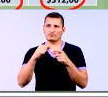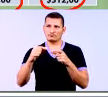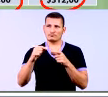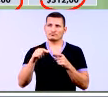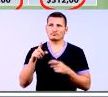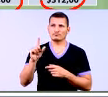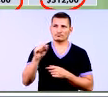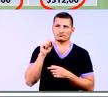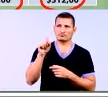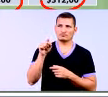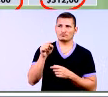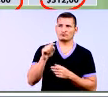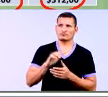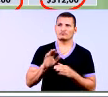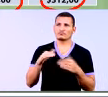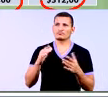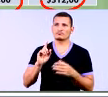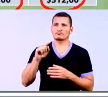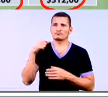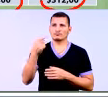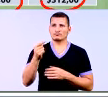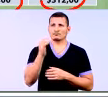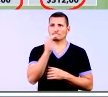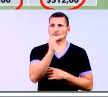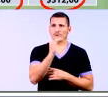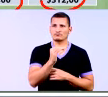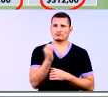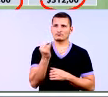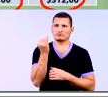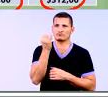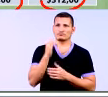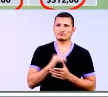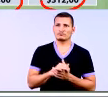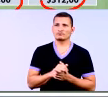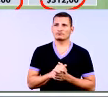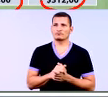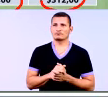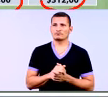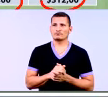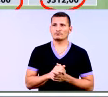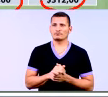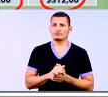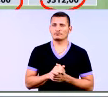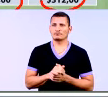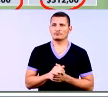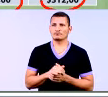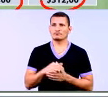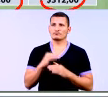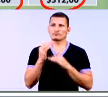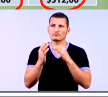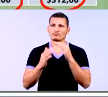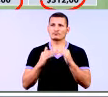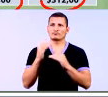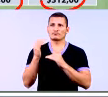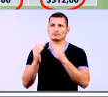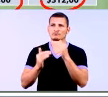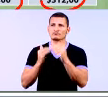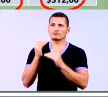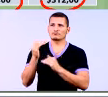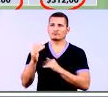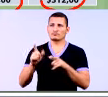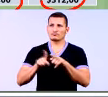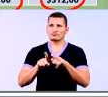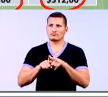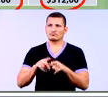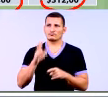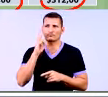aqui. Qual é o próximo parâmetro que a gente vai ver? Clock interno. Se eu olhar aqui, à medida que eu vou evoluindo na linha do tempo também, a gente